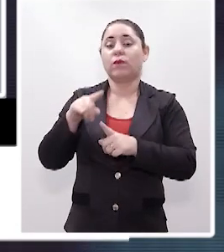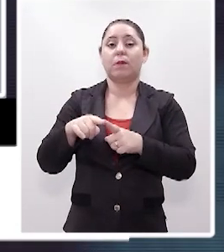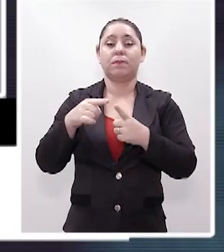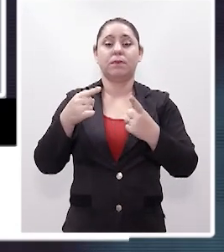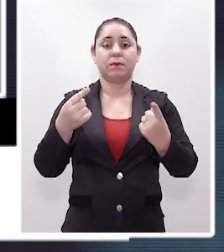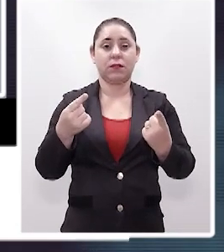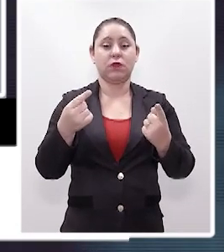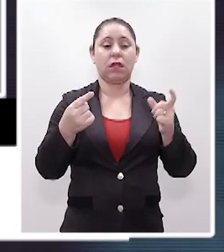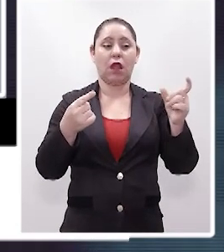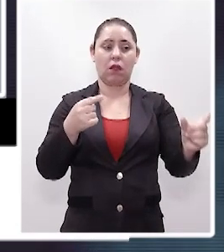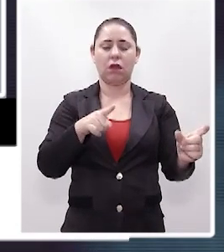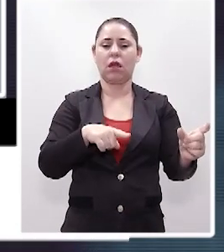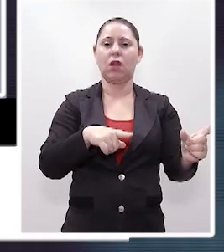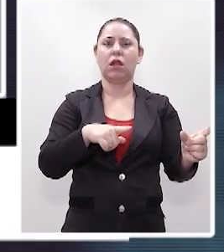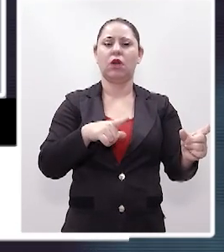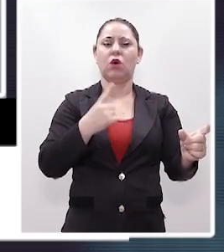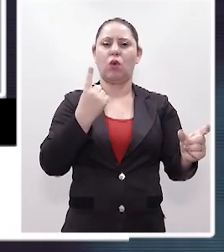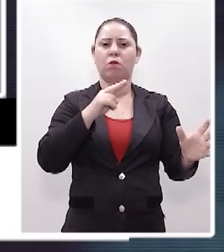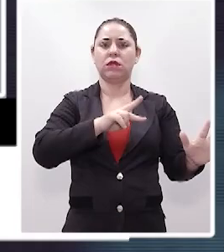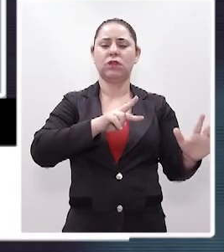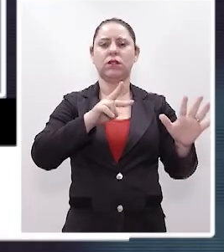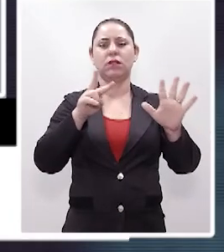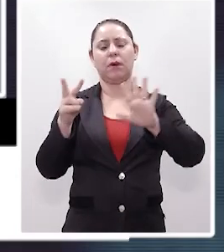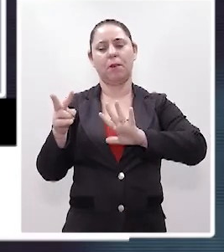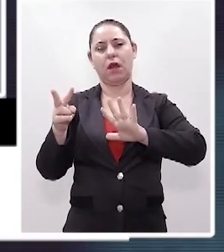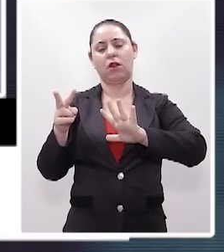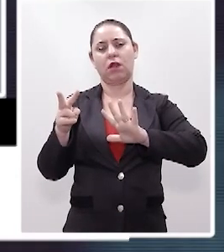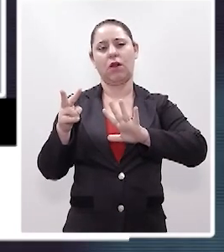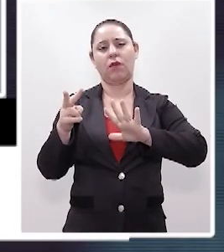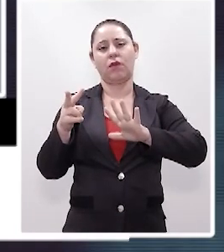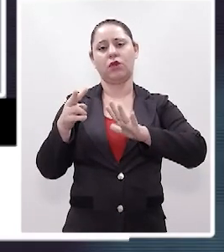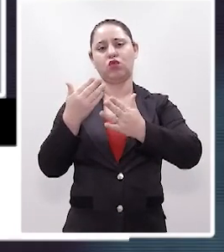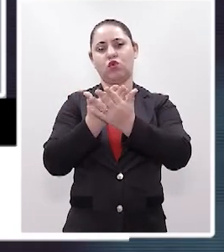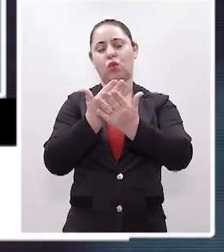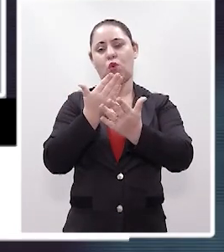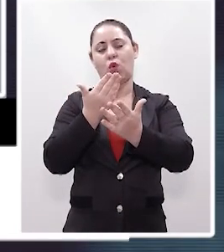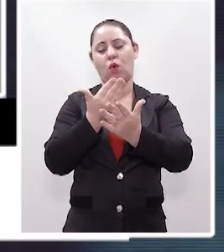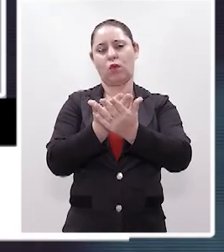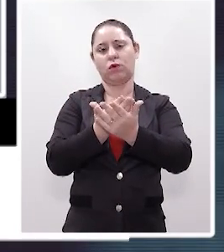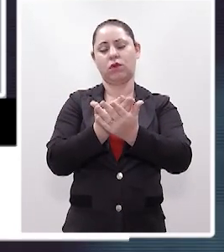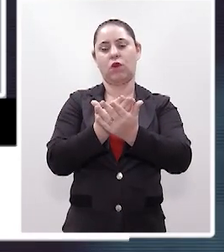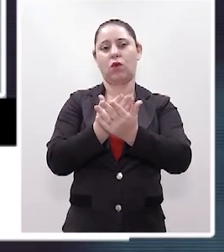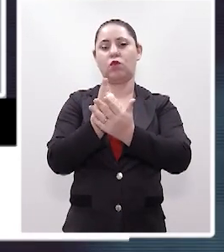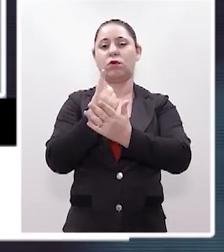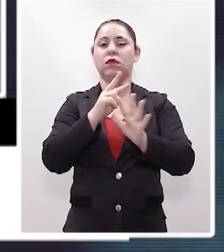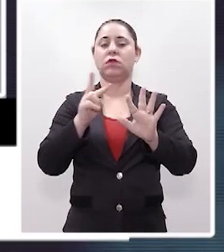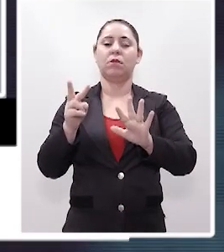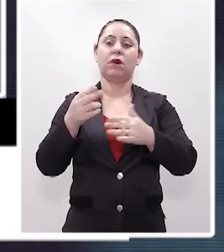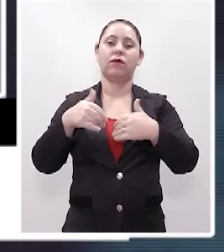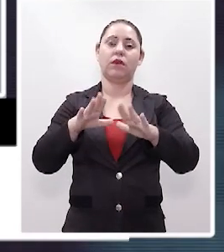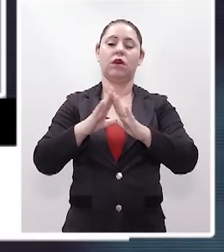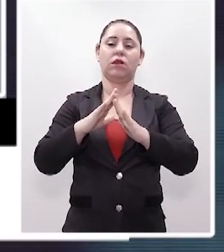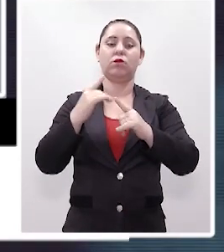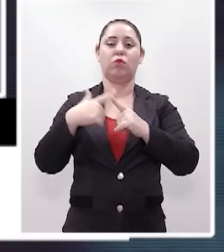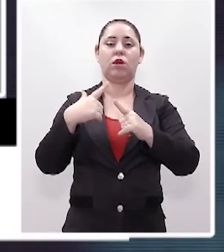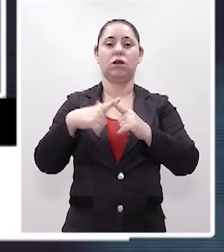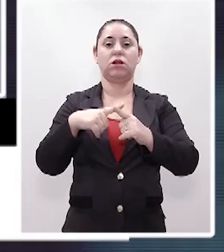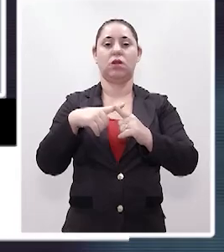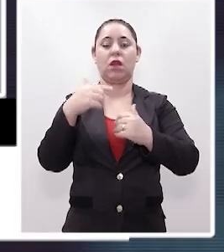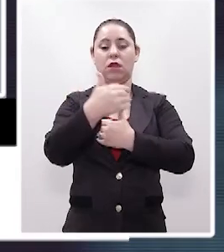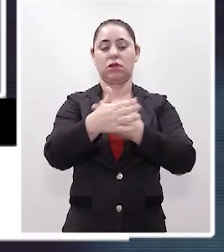Mas ele estava indo uma semana sim, outra não, porque a sala já tinha um número maior de alunos,